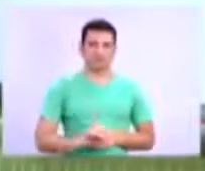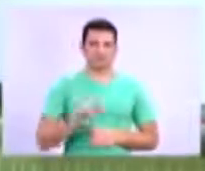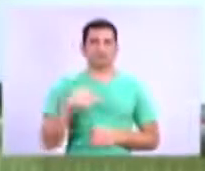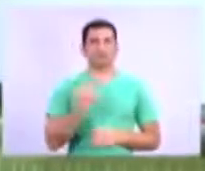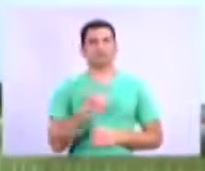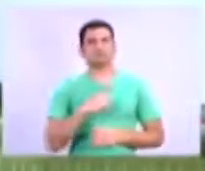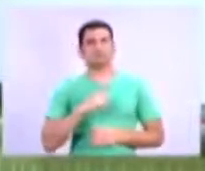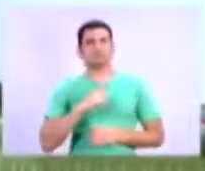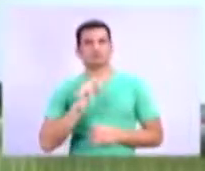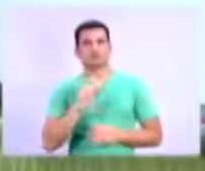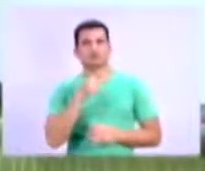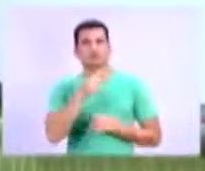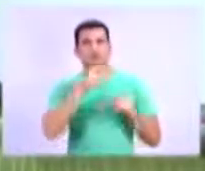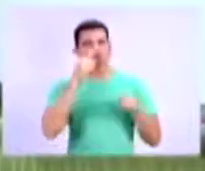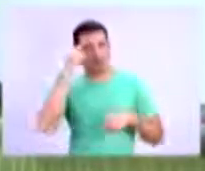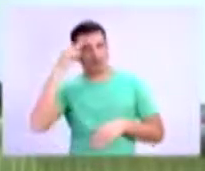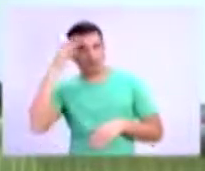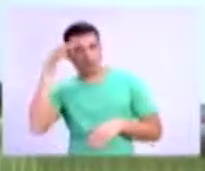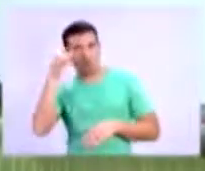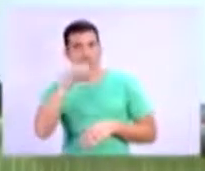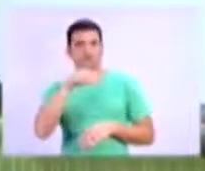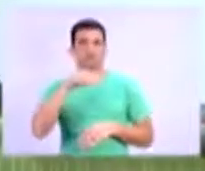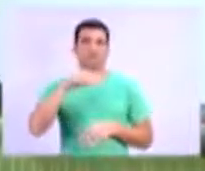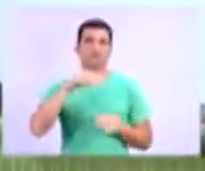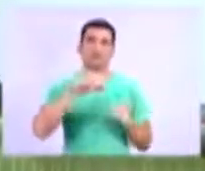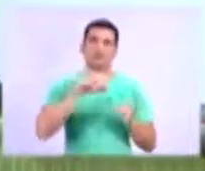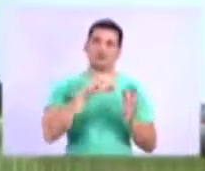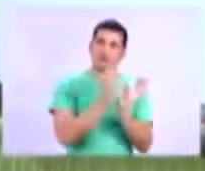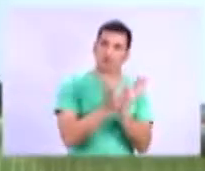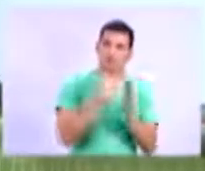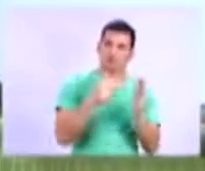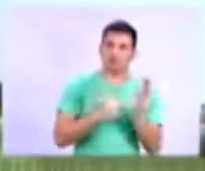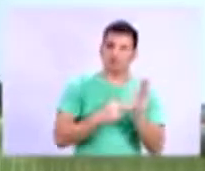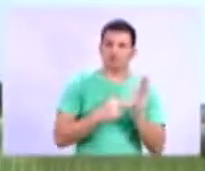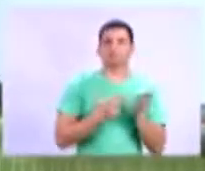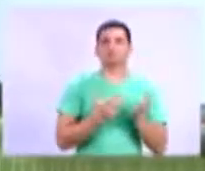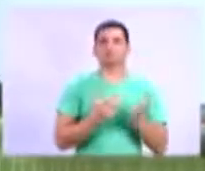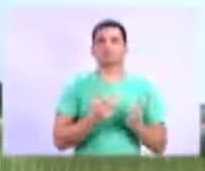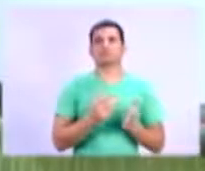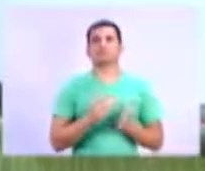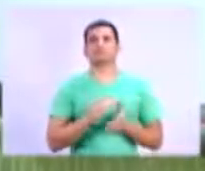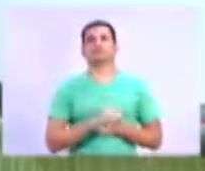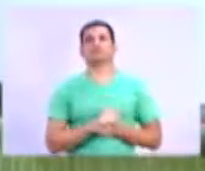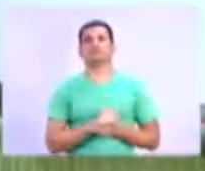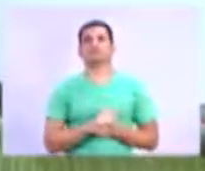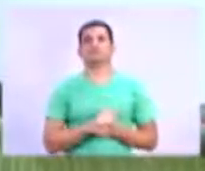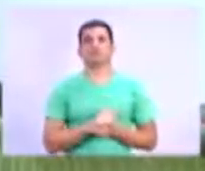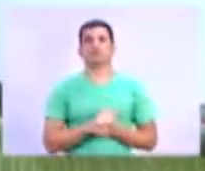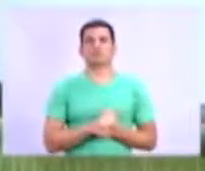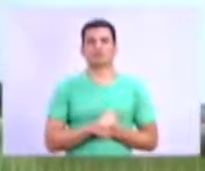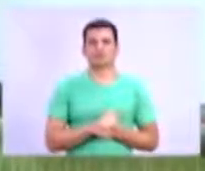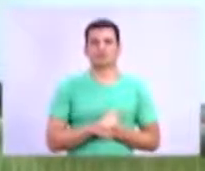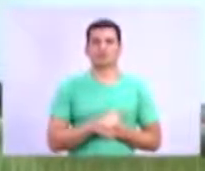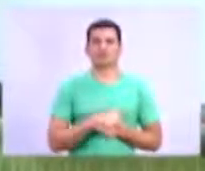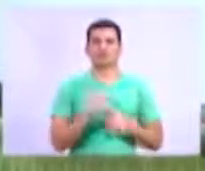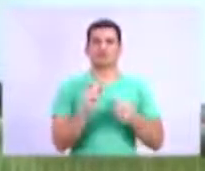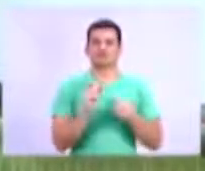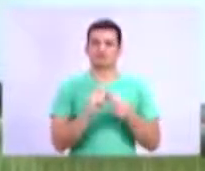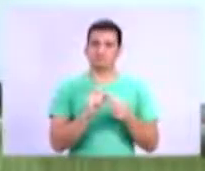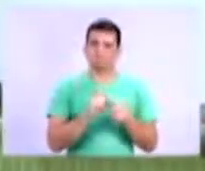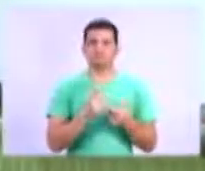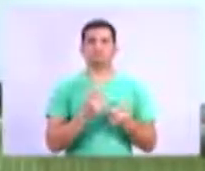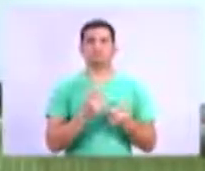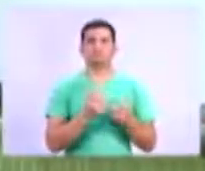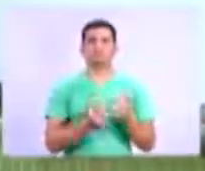de refletir sobre essa moral para constituir, né, para formar, para fazer com que